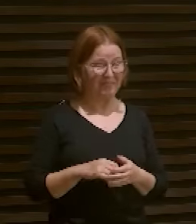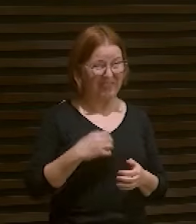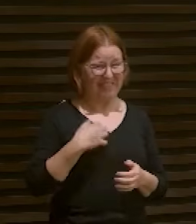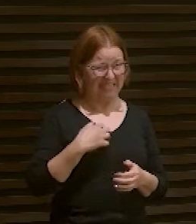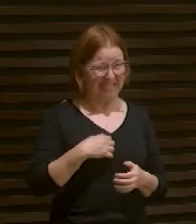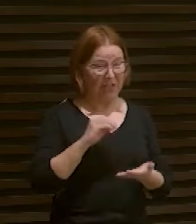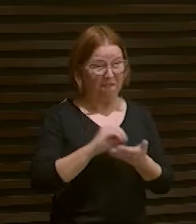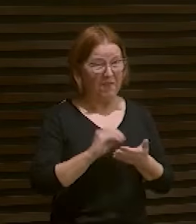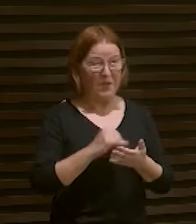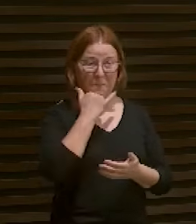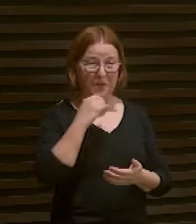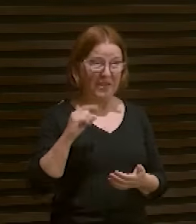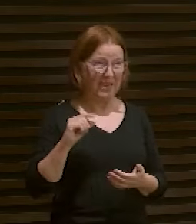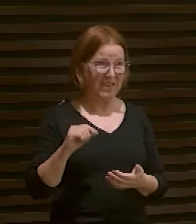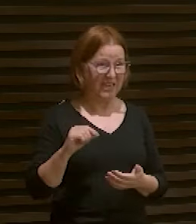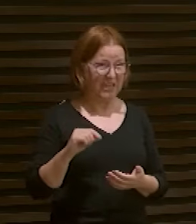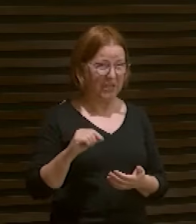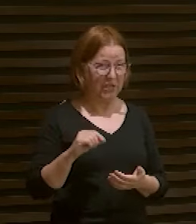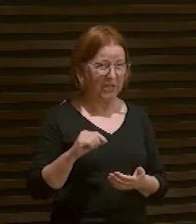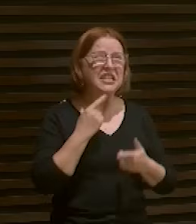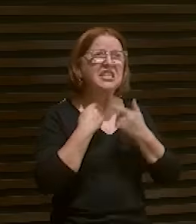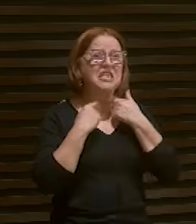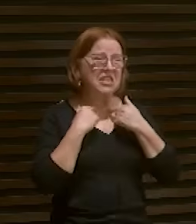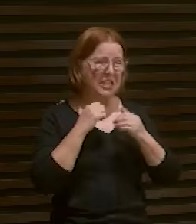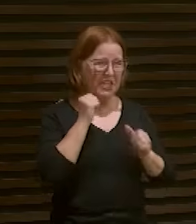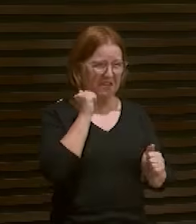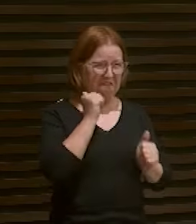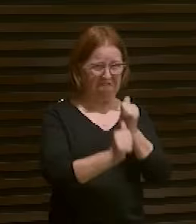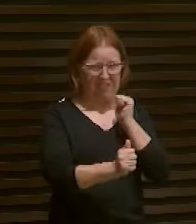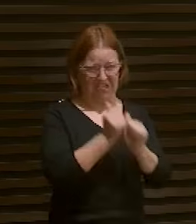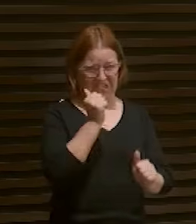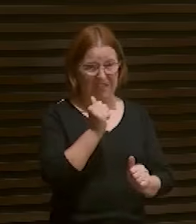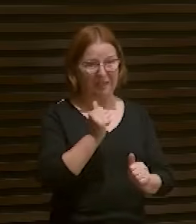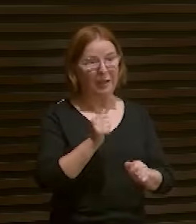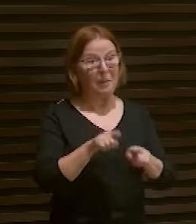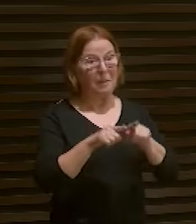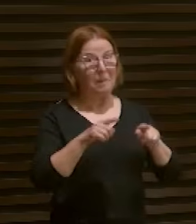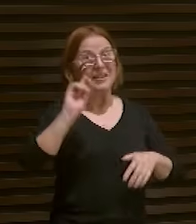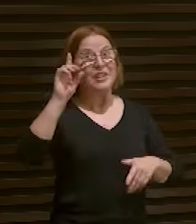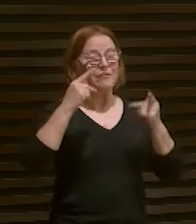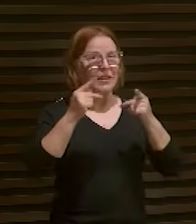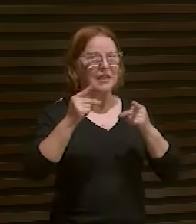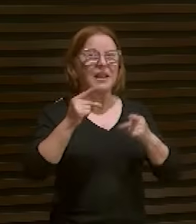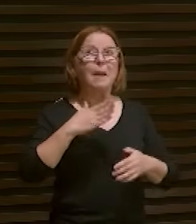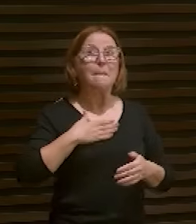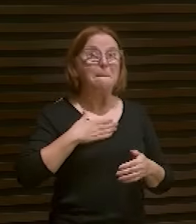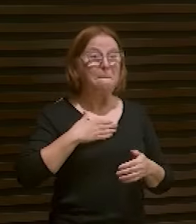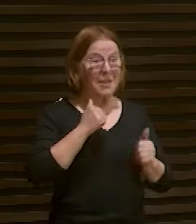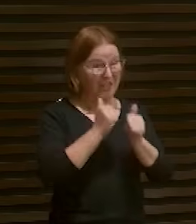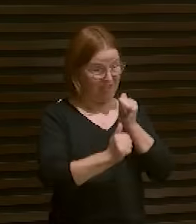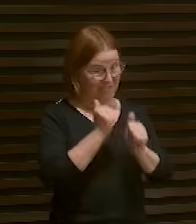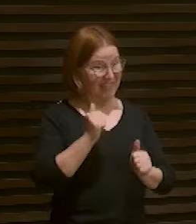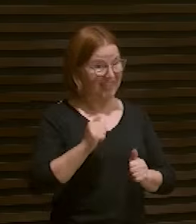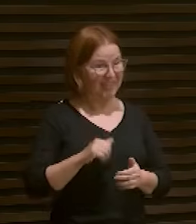de perdão, o meu ímpeto de vingança. Minha é a vingança, eu retribuirei, diz o Senhor.